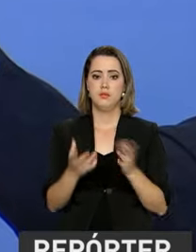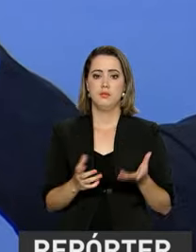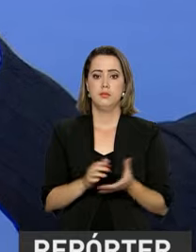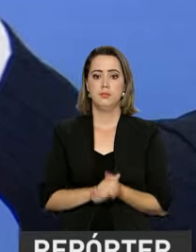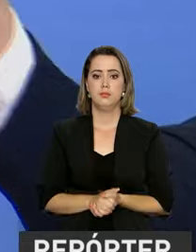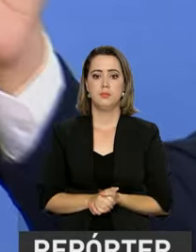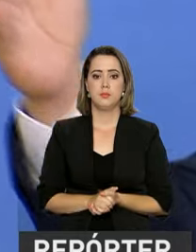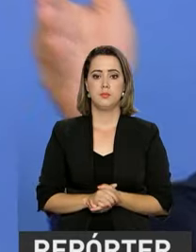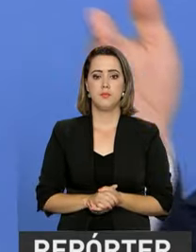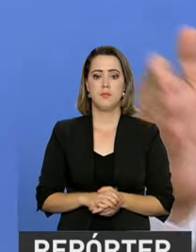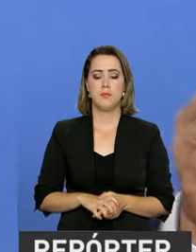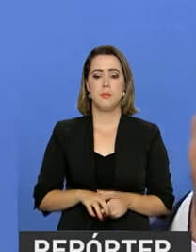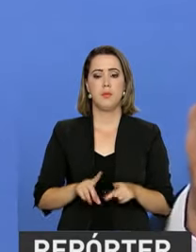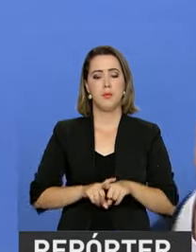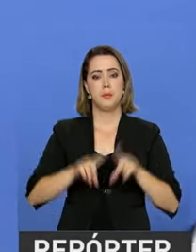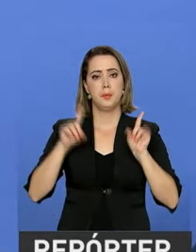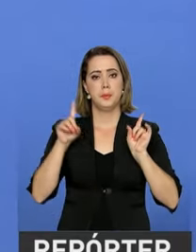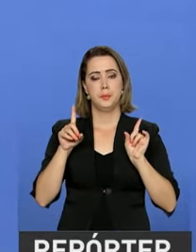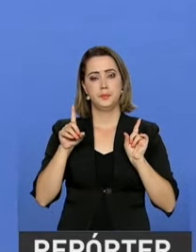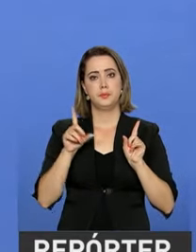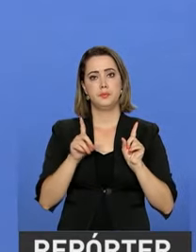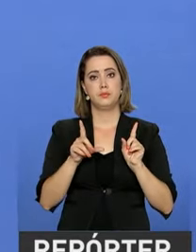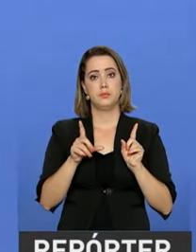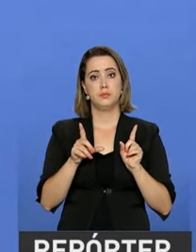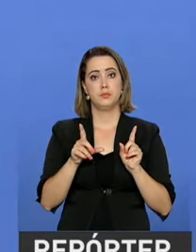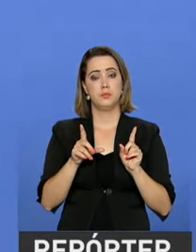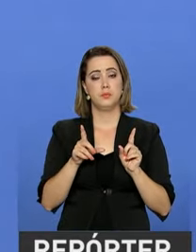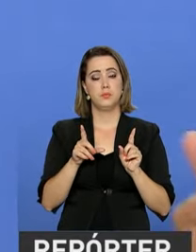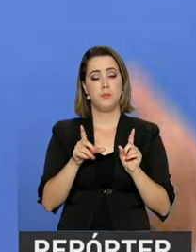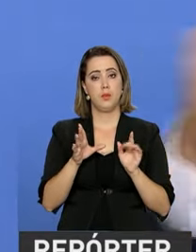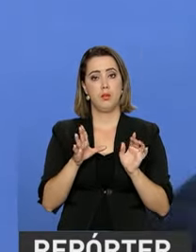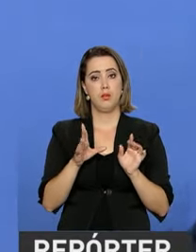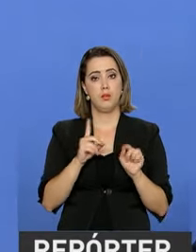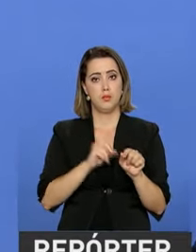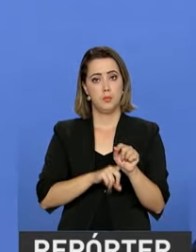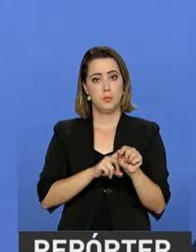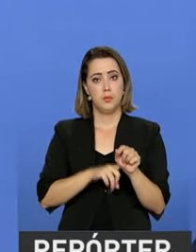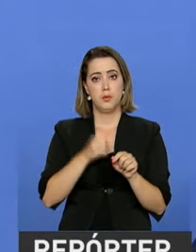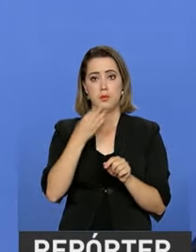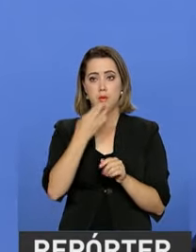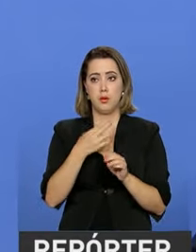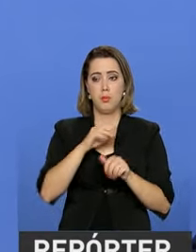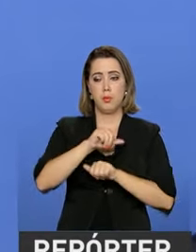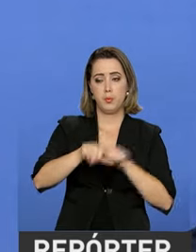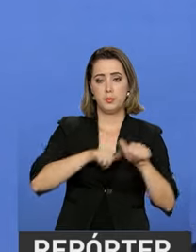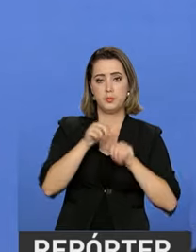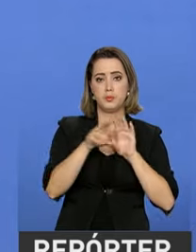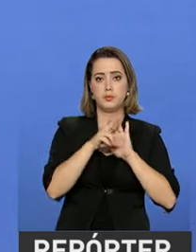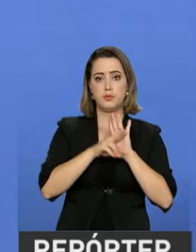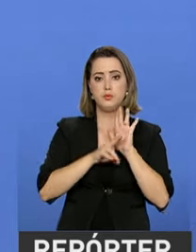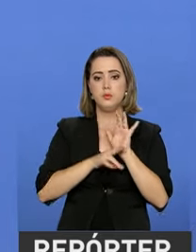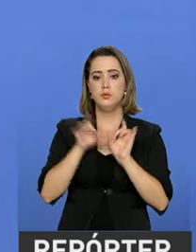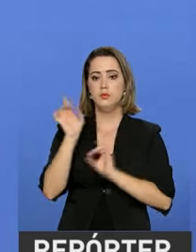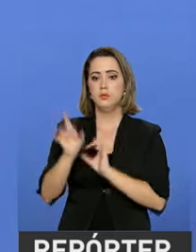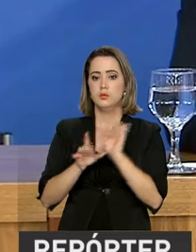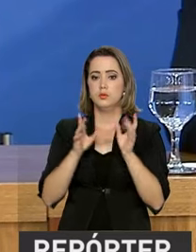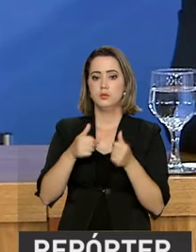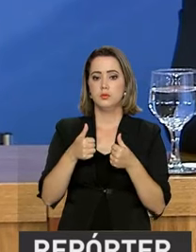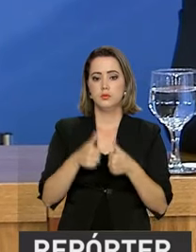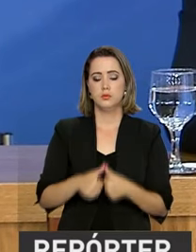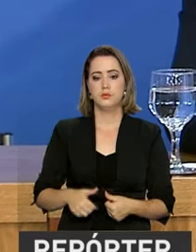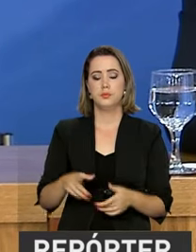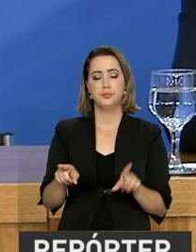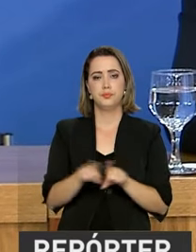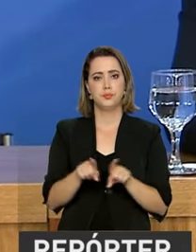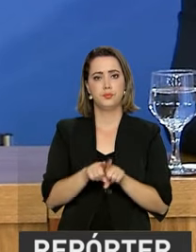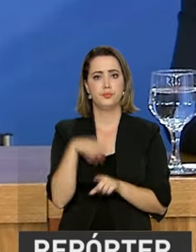anos mas enquanto for interessante para as pessoas entrarem na regra de transição há espaço para tal o